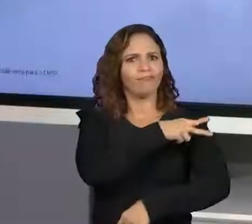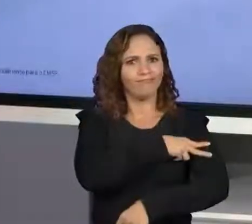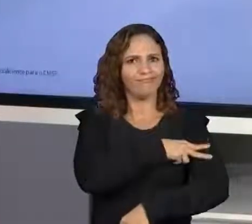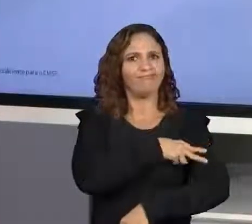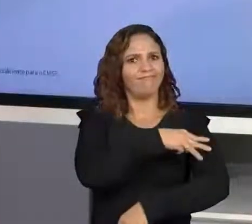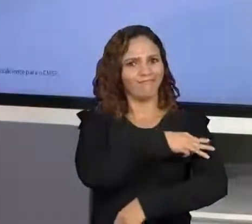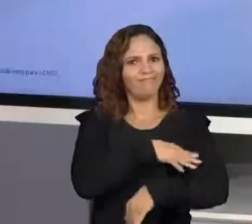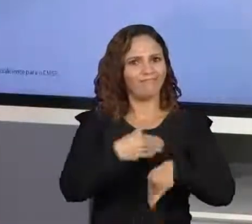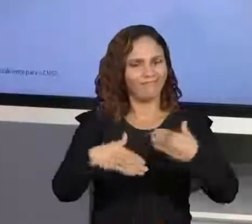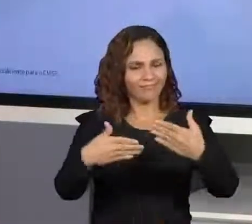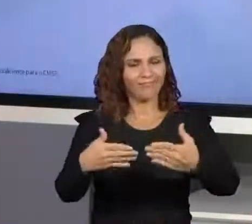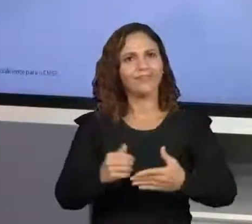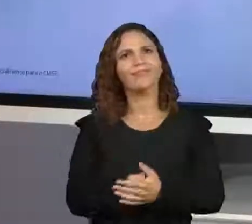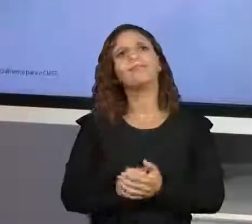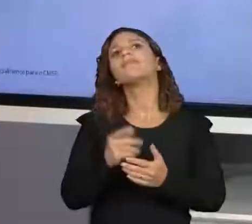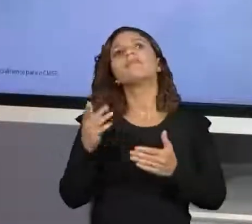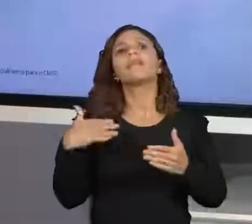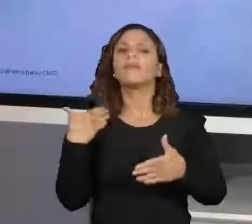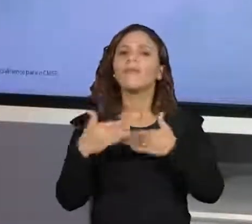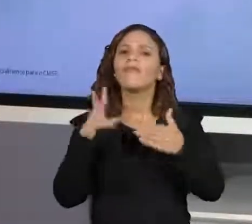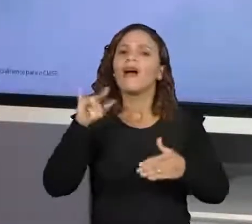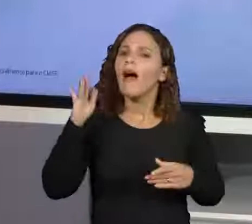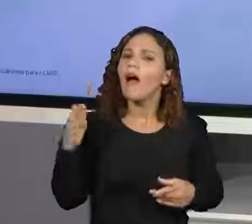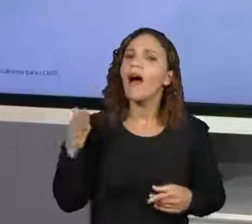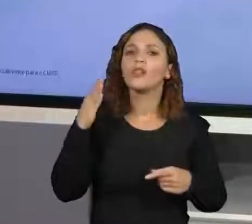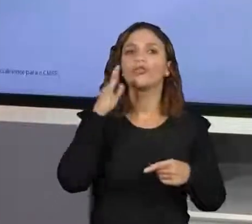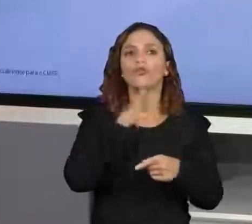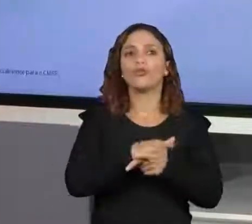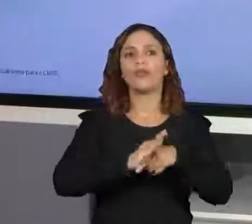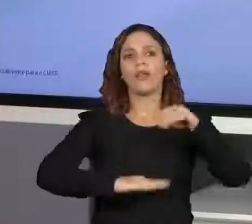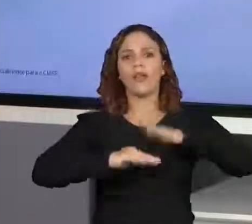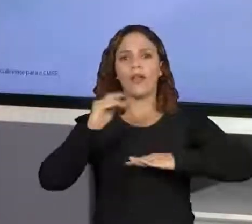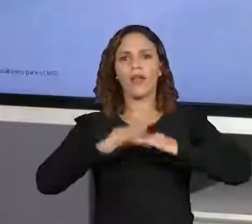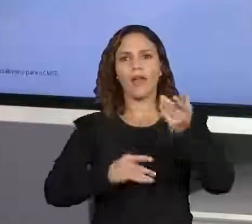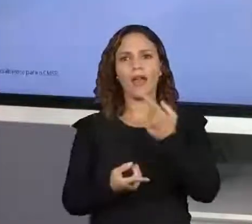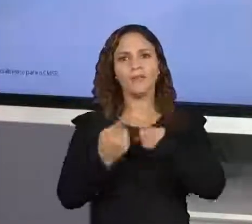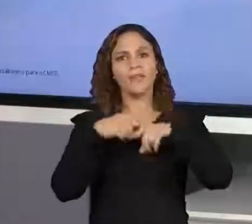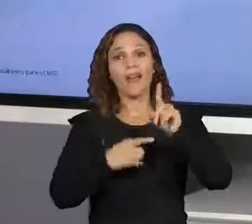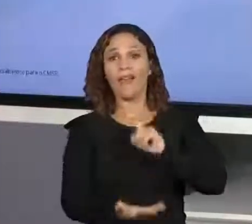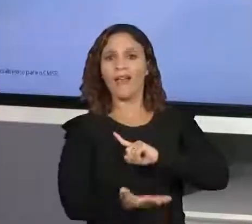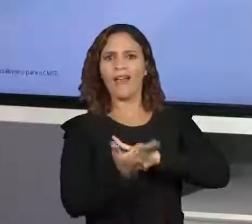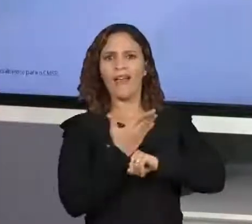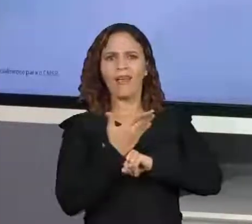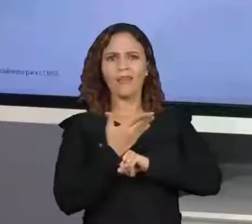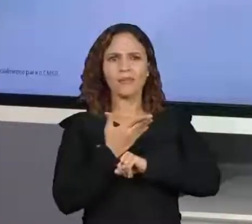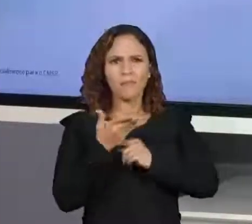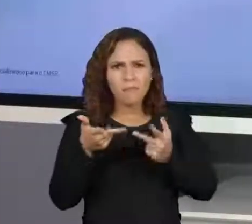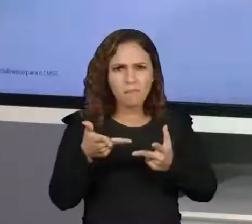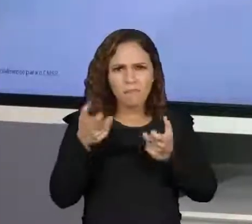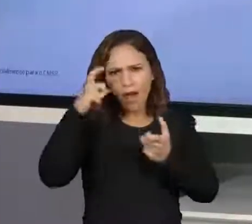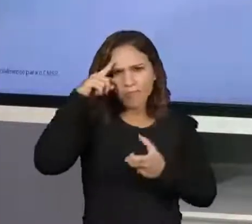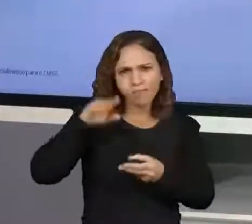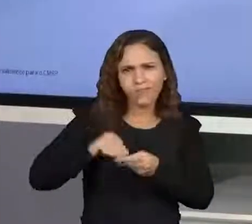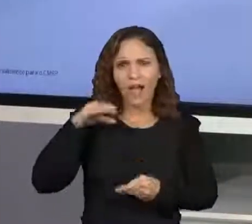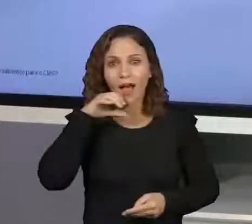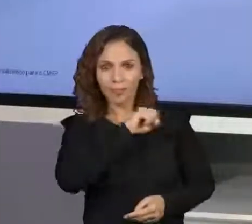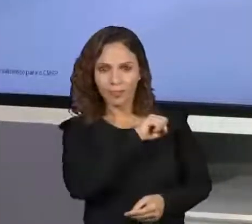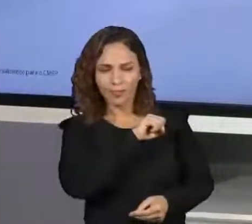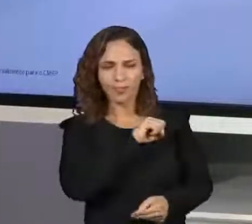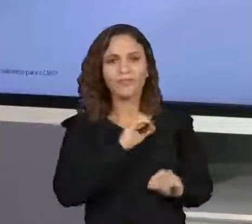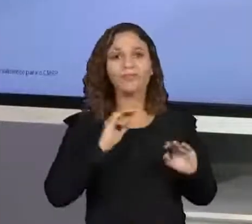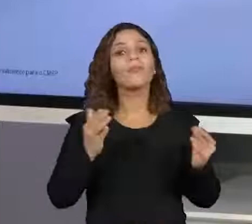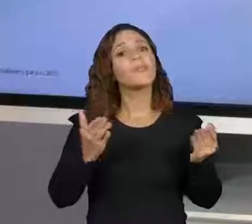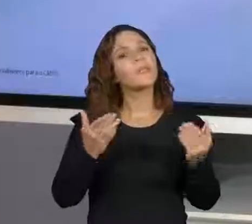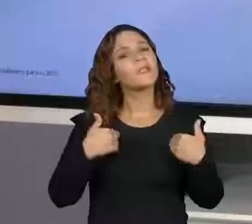foi aprendendo outras habilidades que ajudavam a gente a identificar mais rápido essas regularidades. Então, hoje a gente vai